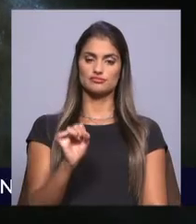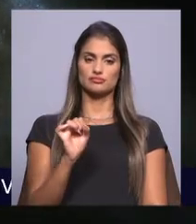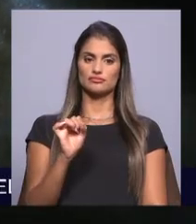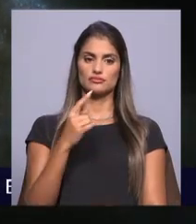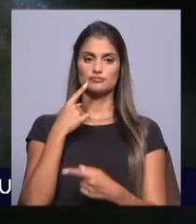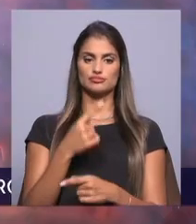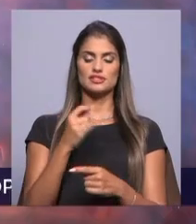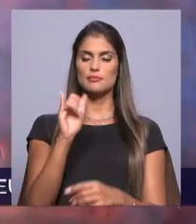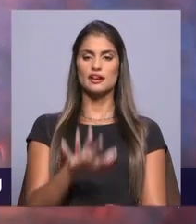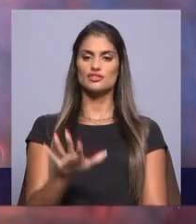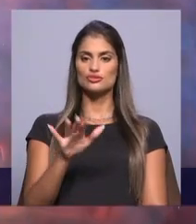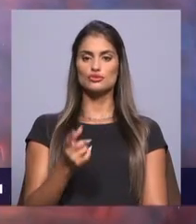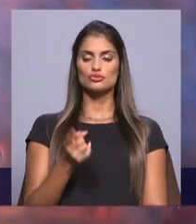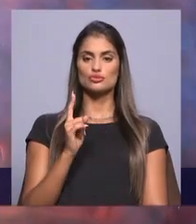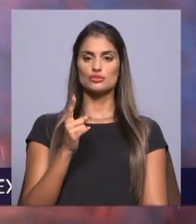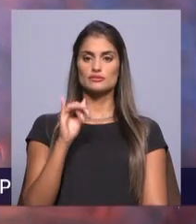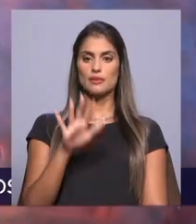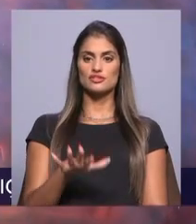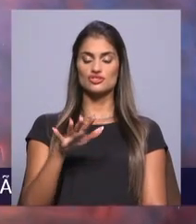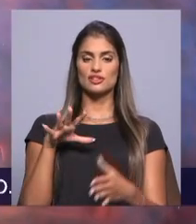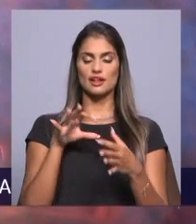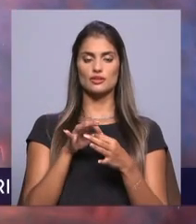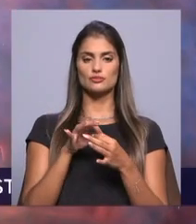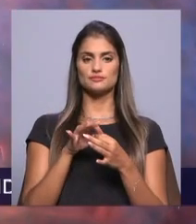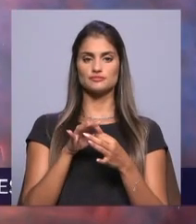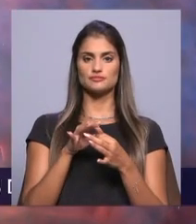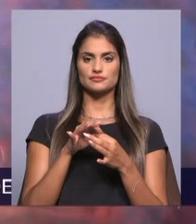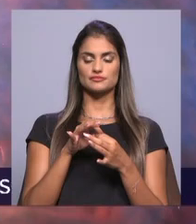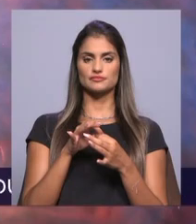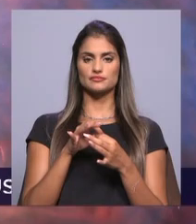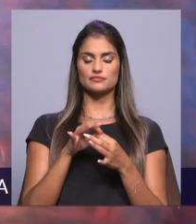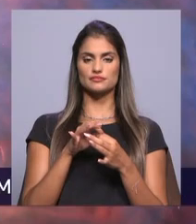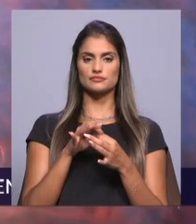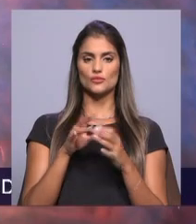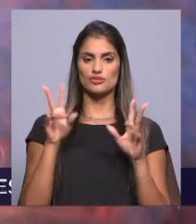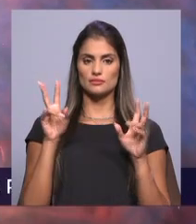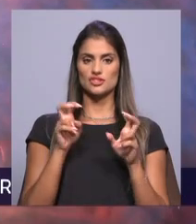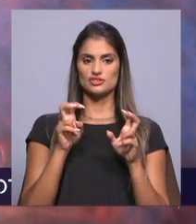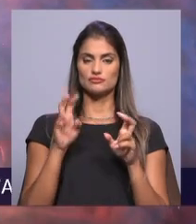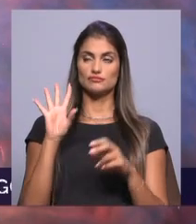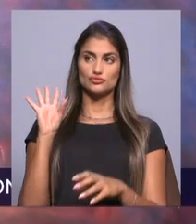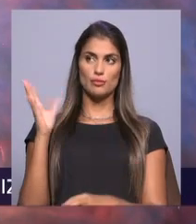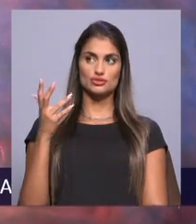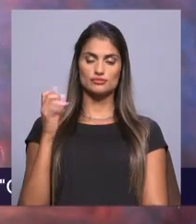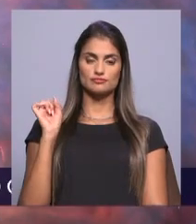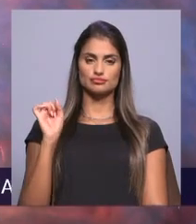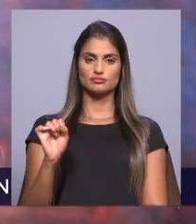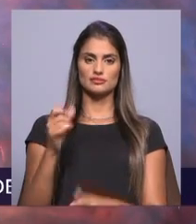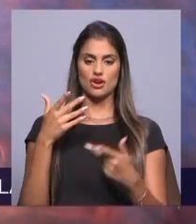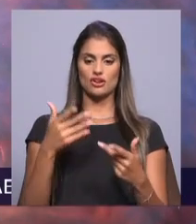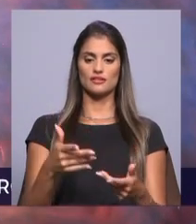reveladas estas imagens que correspondem aos grandes temas da astronomia